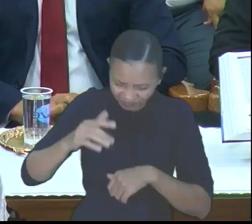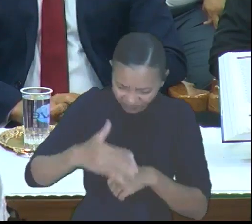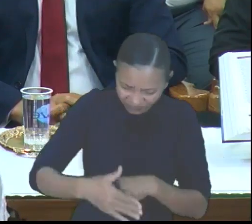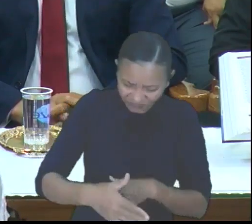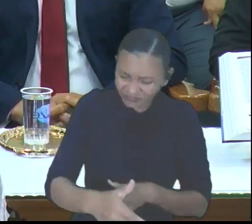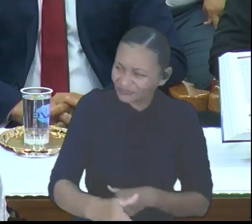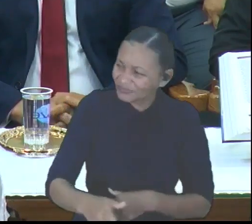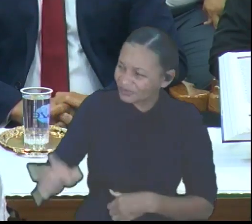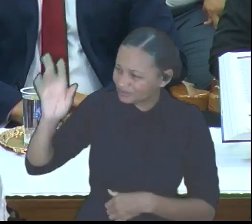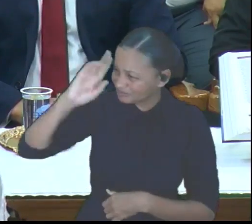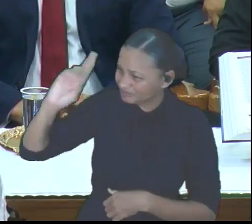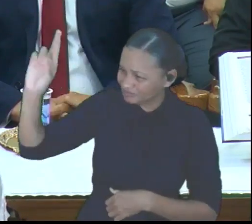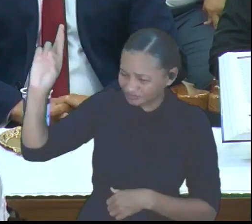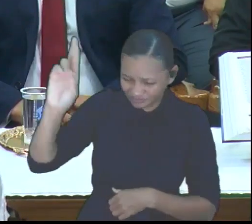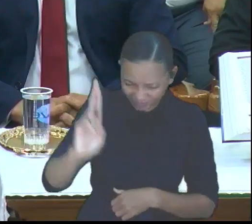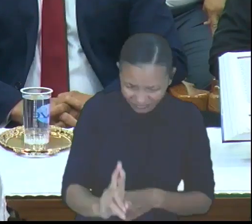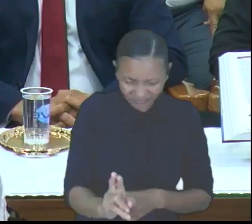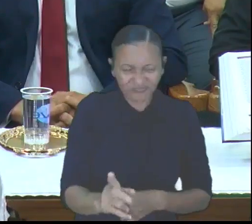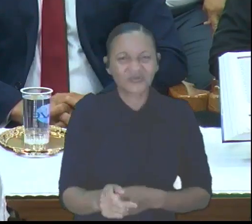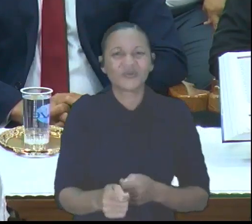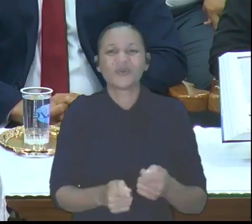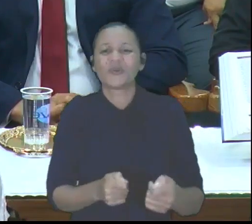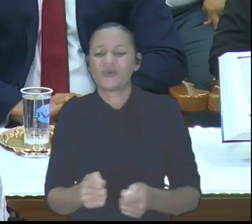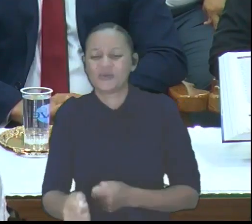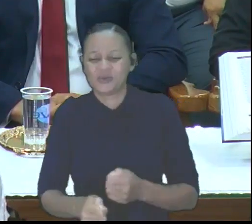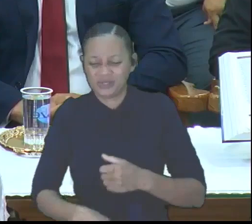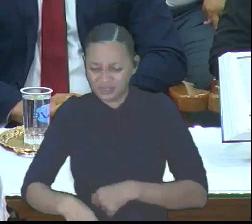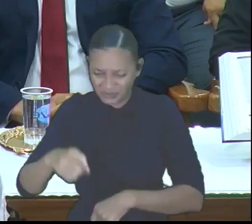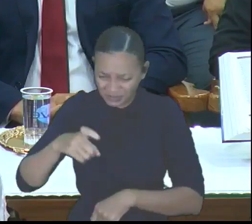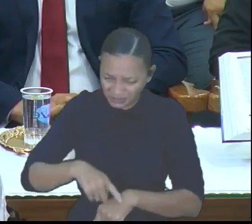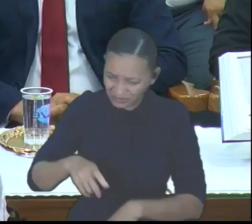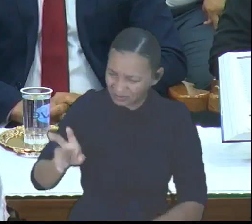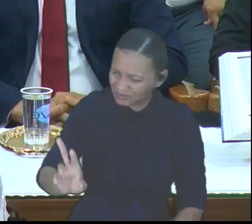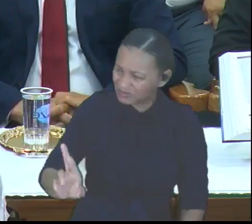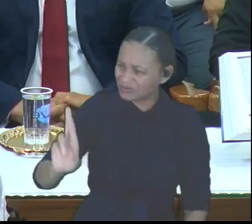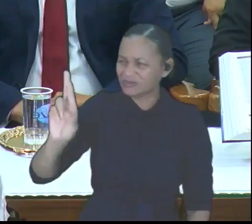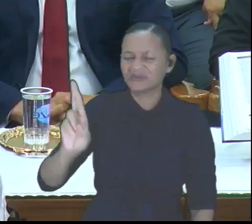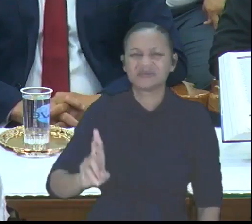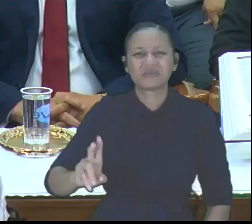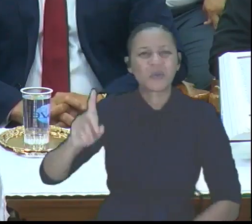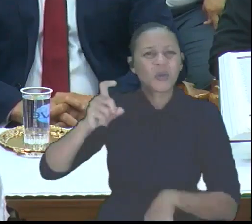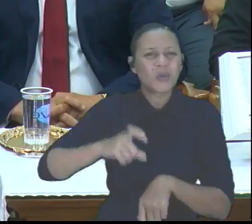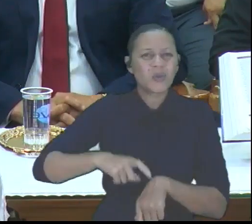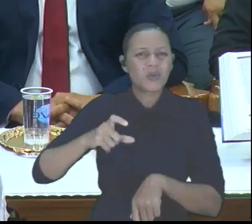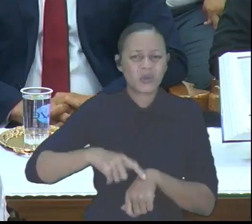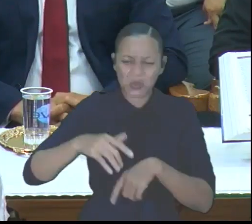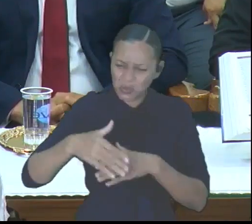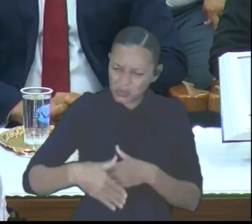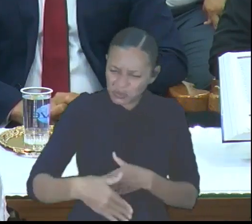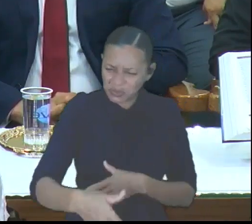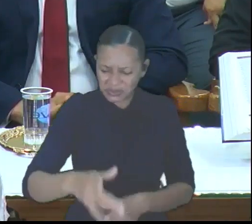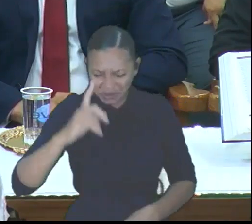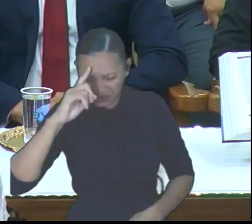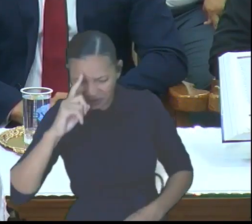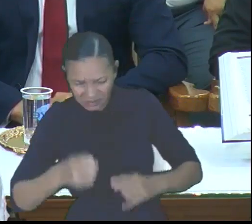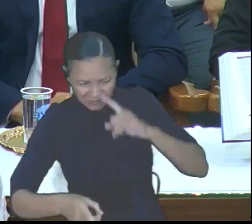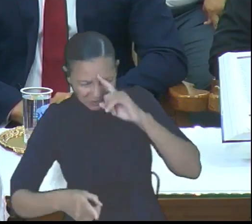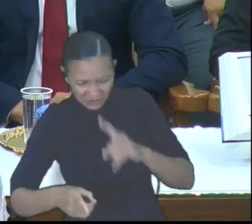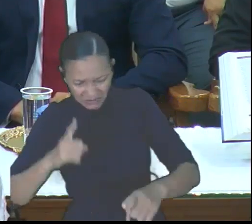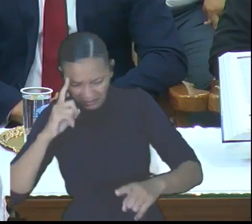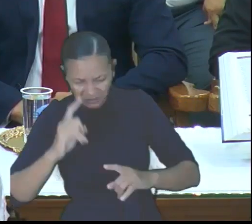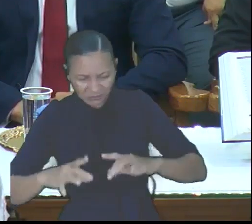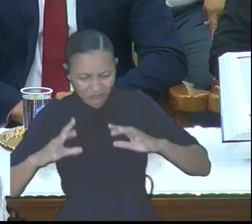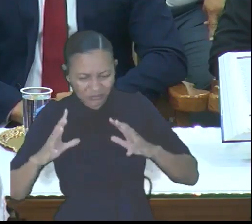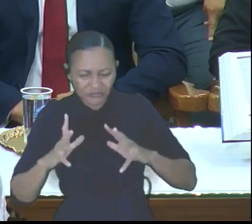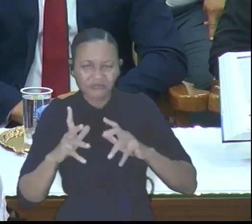Senhor guiar. A partir de hoje eu deixo o Senhor dirigir. A partir de hoje quem manda inteiramente é